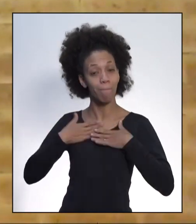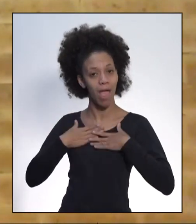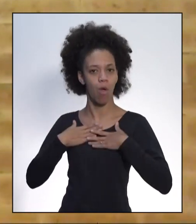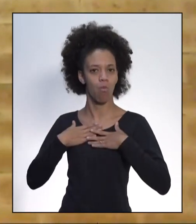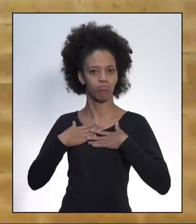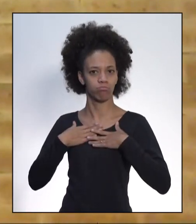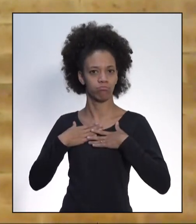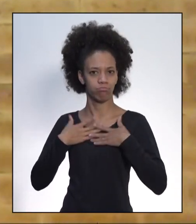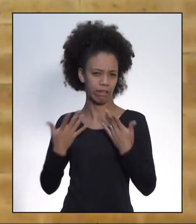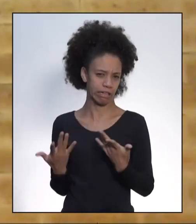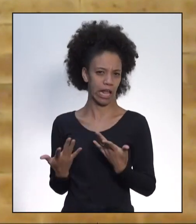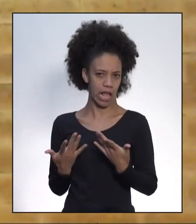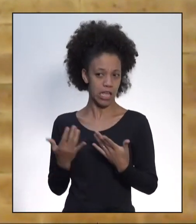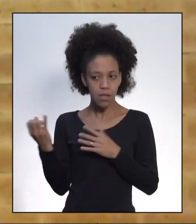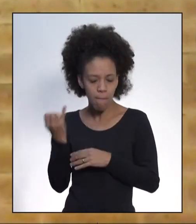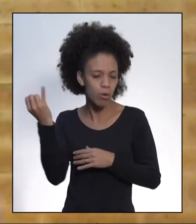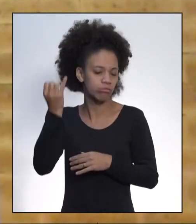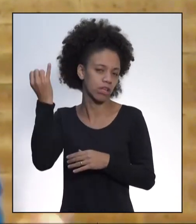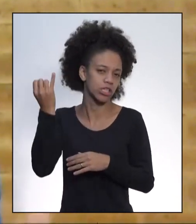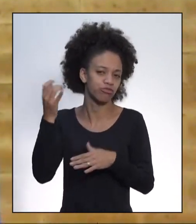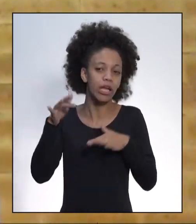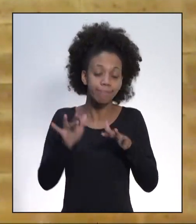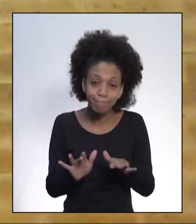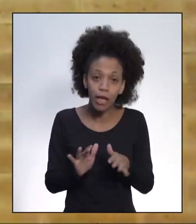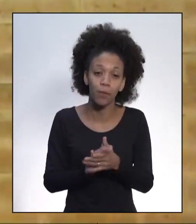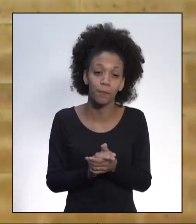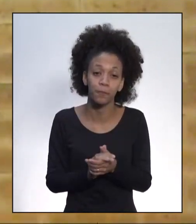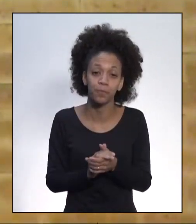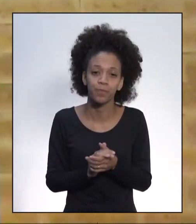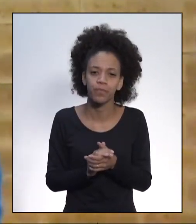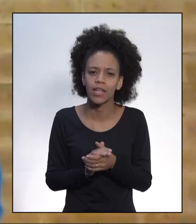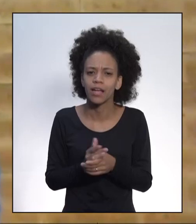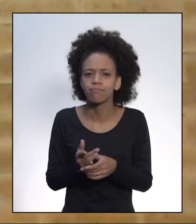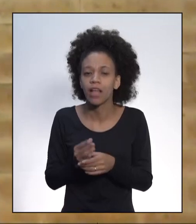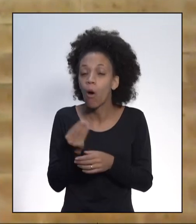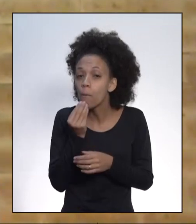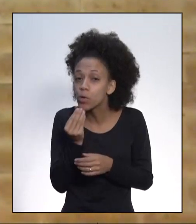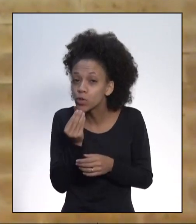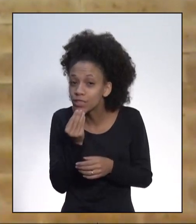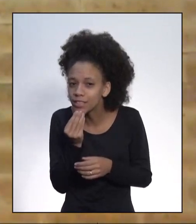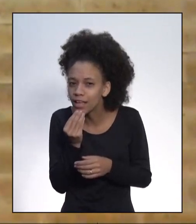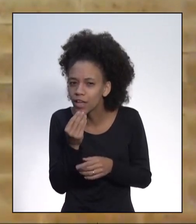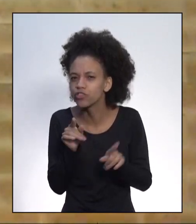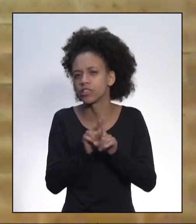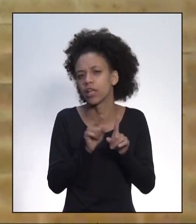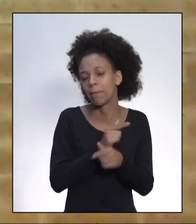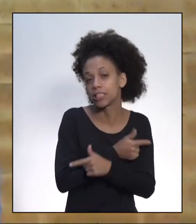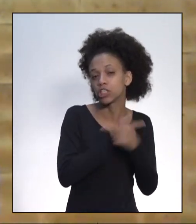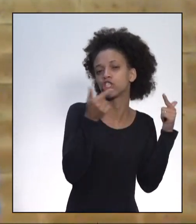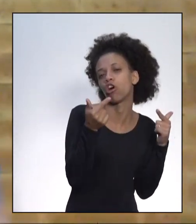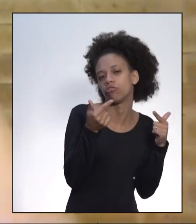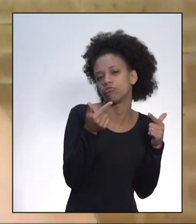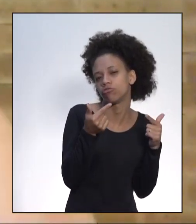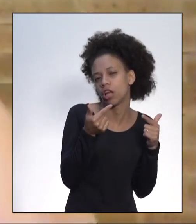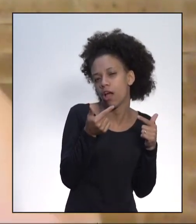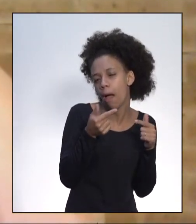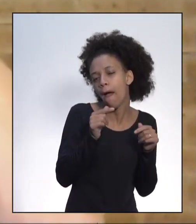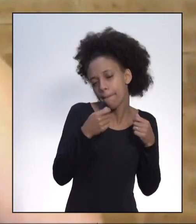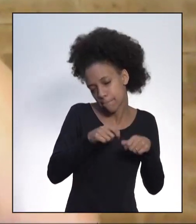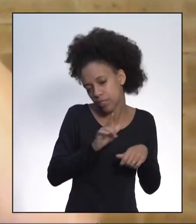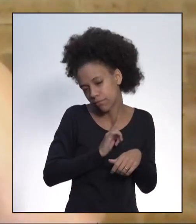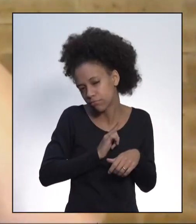para mim fosse importante. E aí eu acho que casa a questão da oportunidade e da sorte. Acho que você tem um pouquinho de sorte,